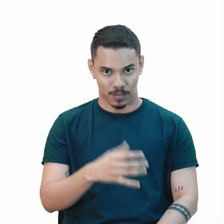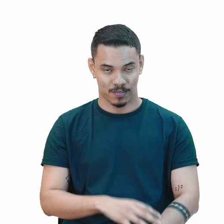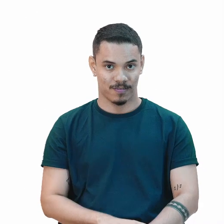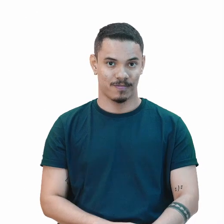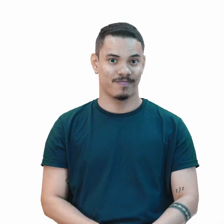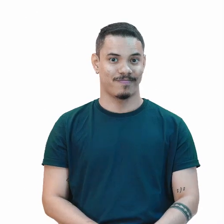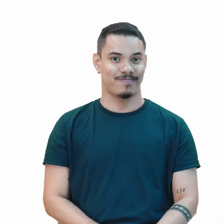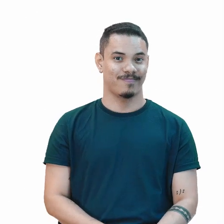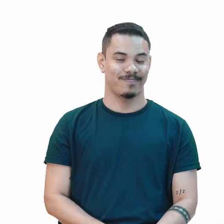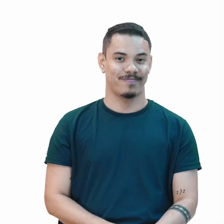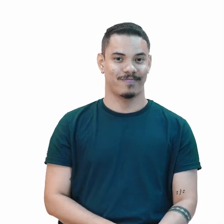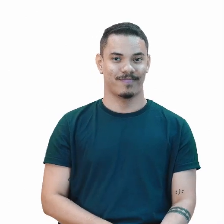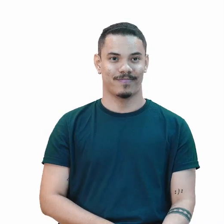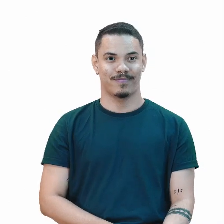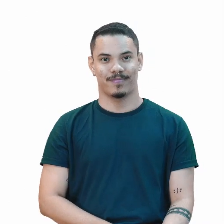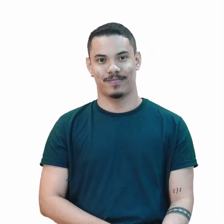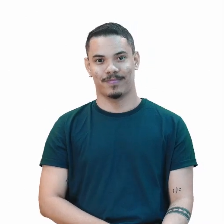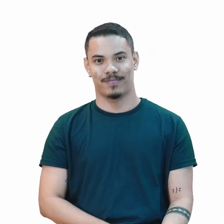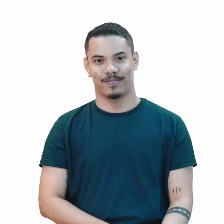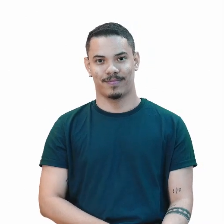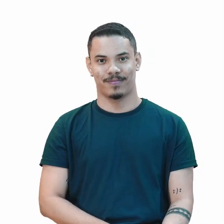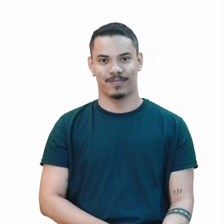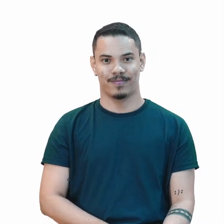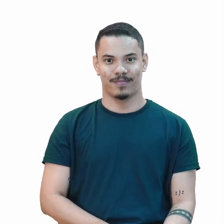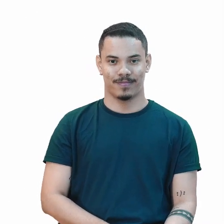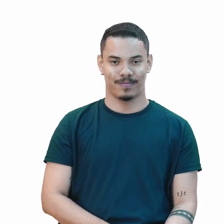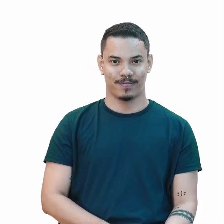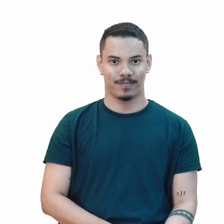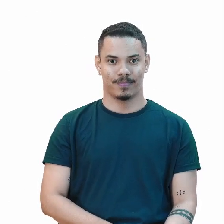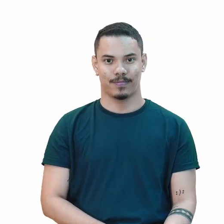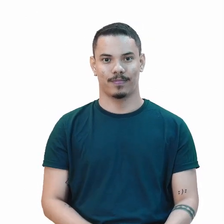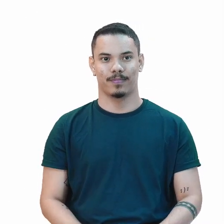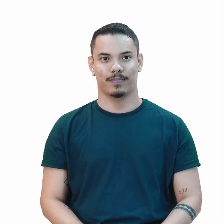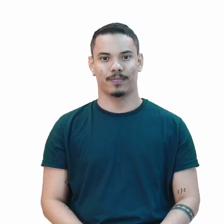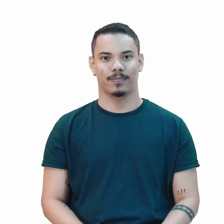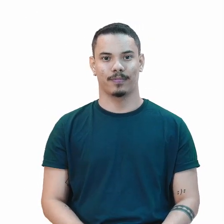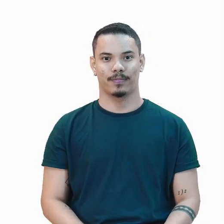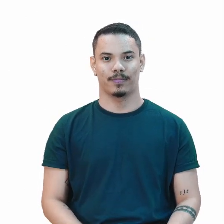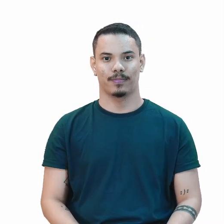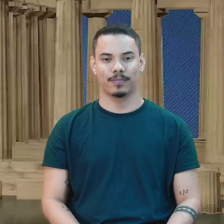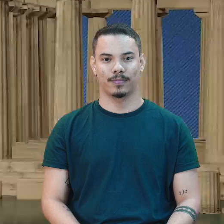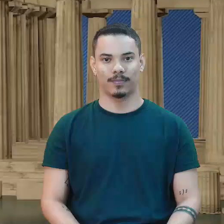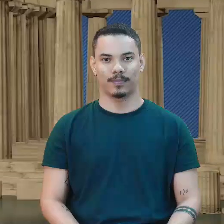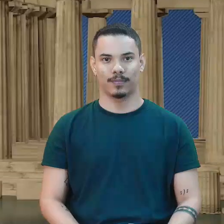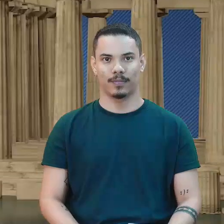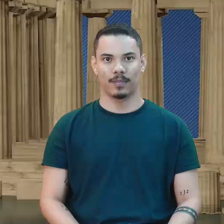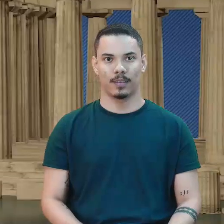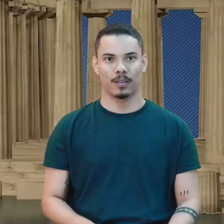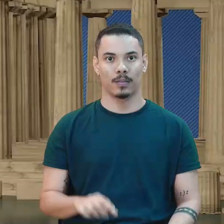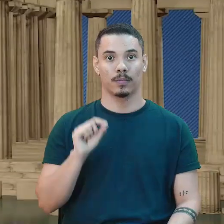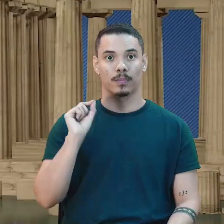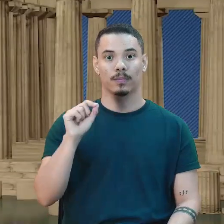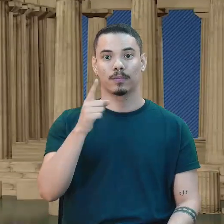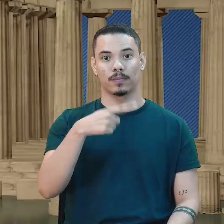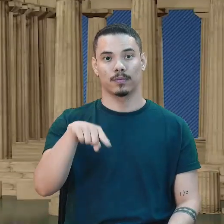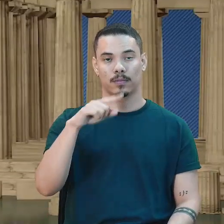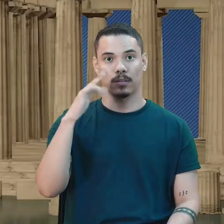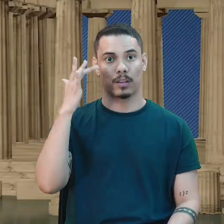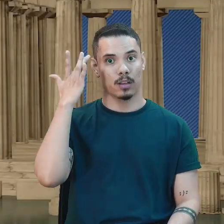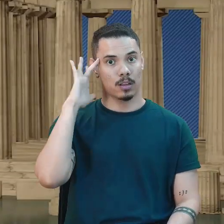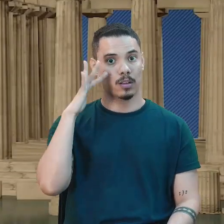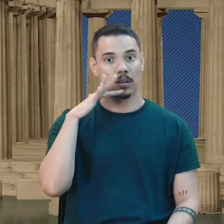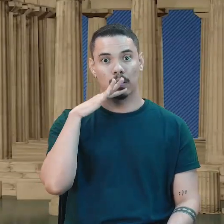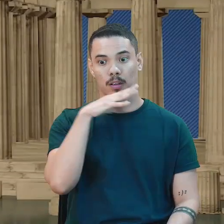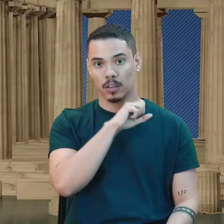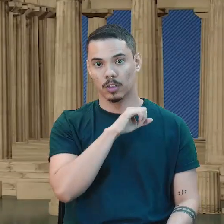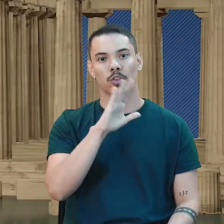Pacais Novos. Quase não sai essa palavra. Pessoal, olha só, durante a aula foi falado o